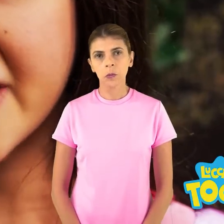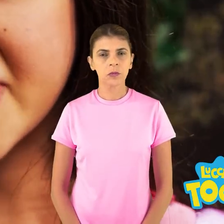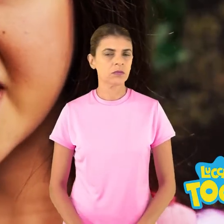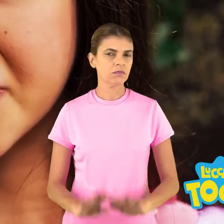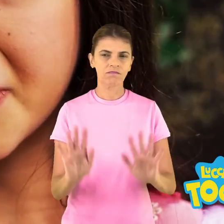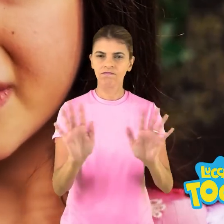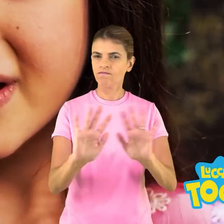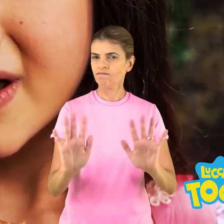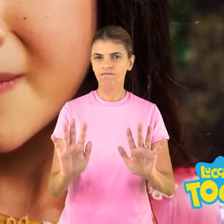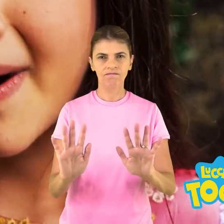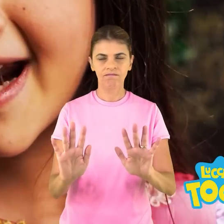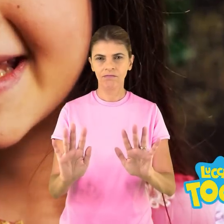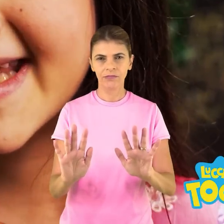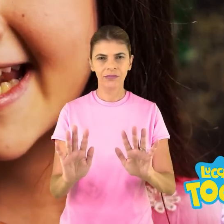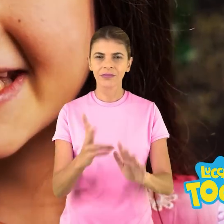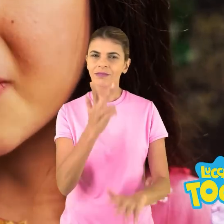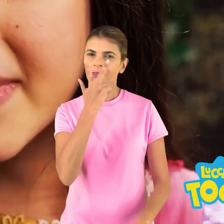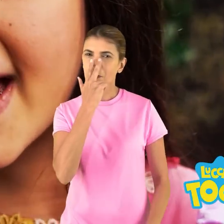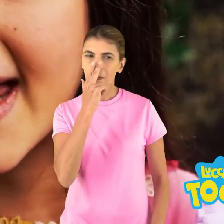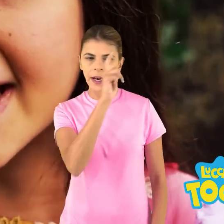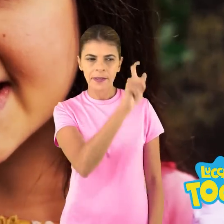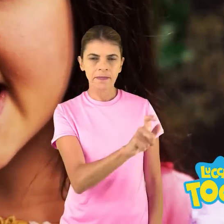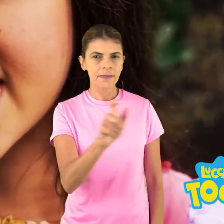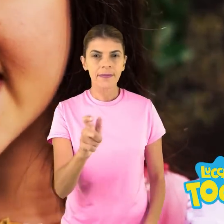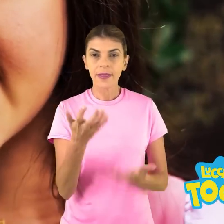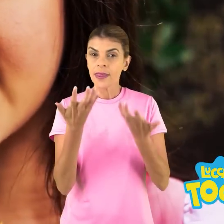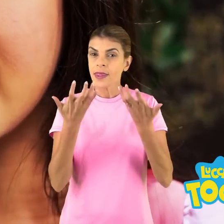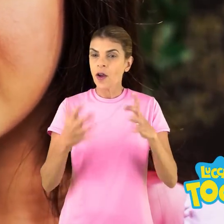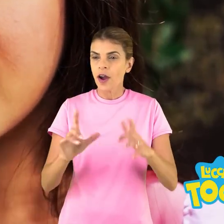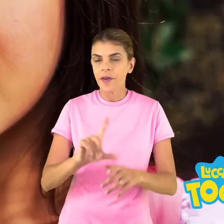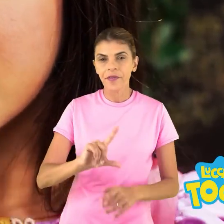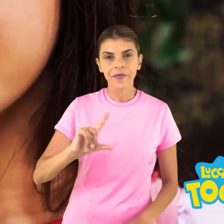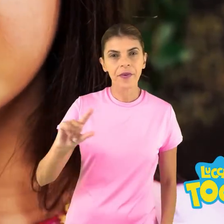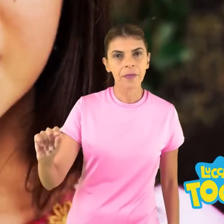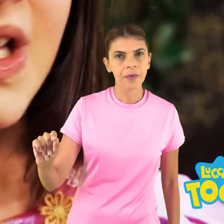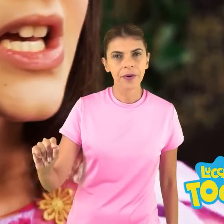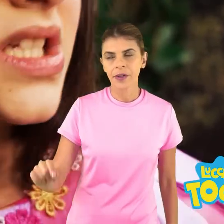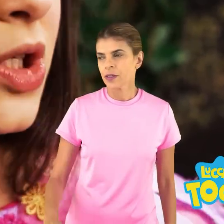Não vai ter jeito. Parece que eles não querem sair daqui.